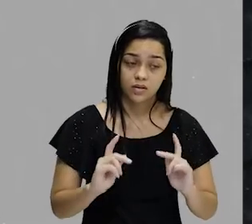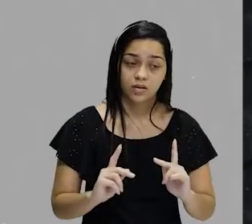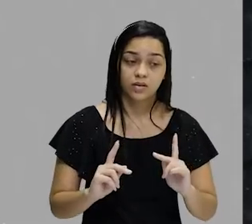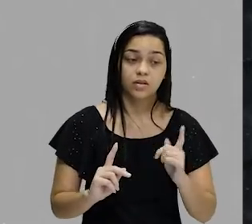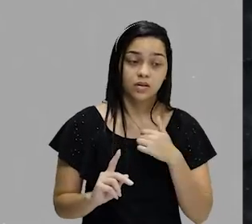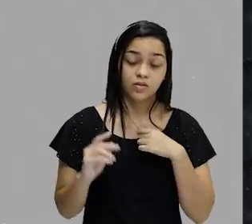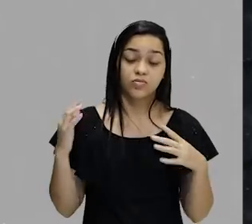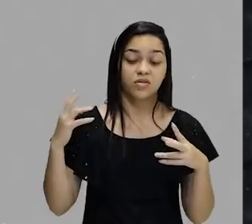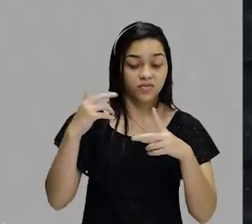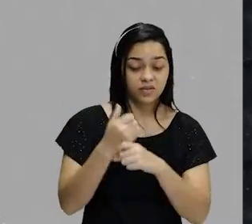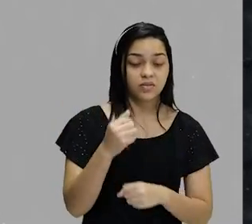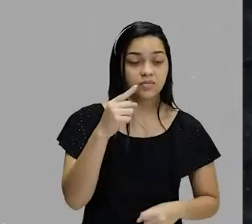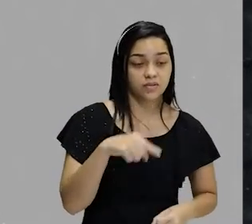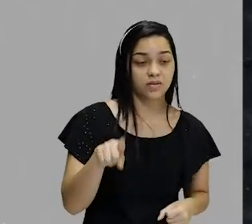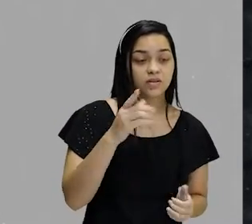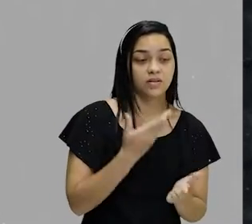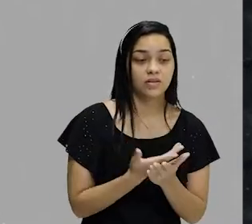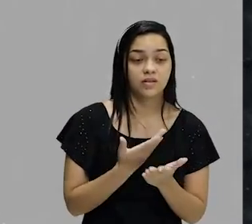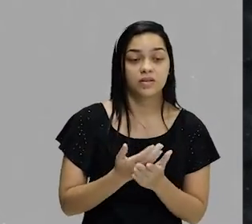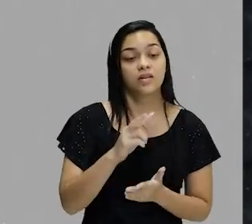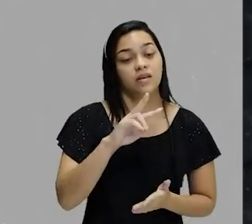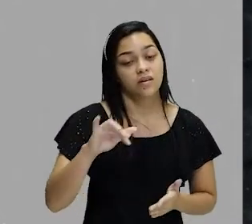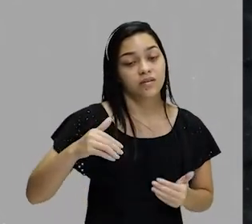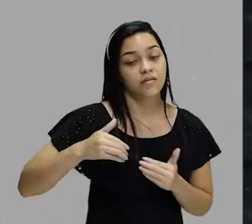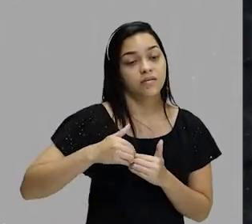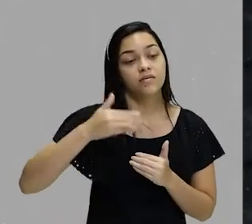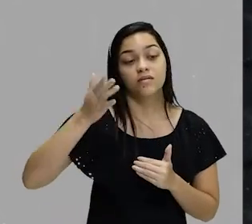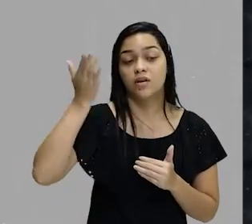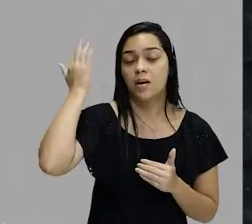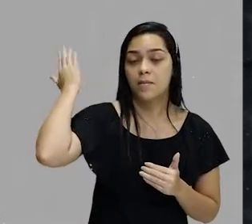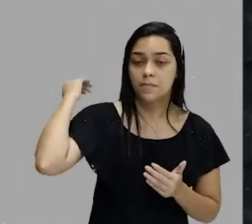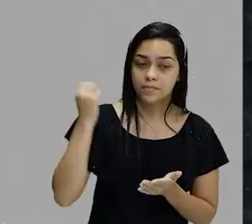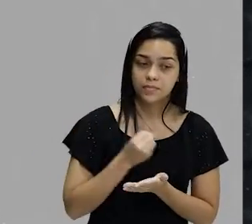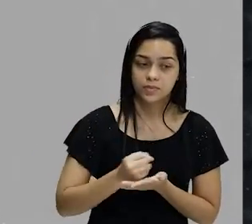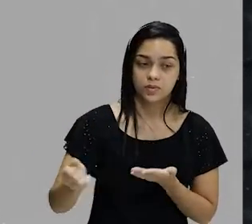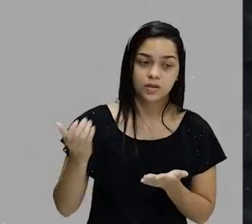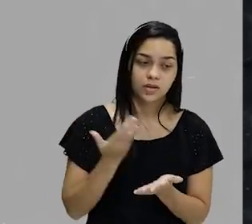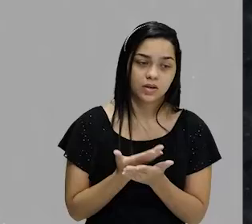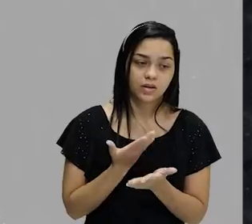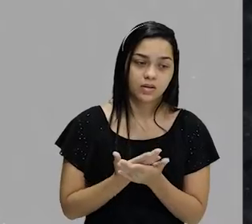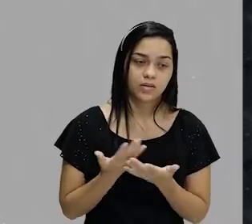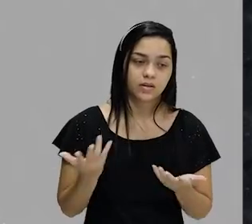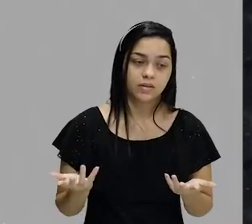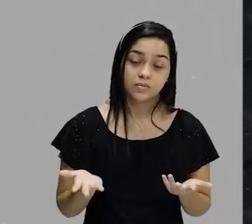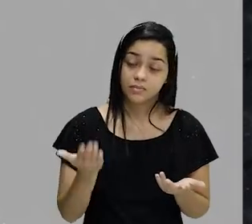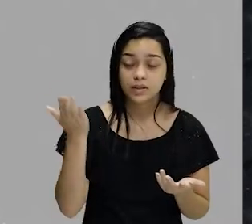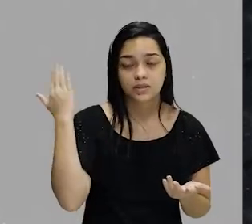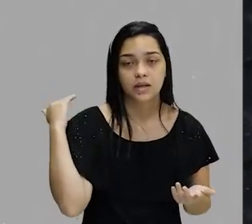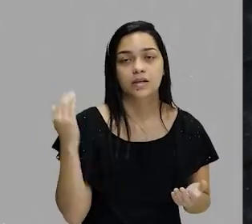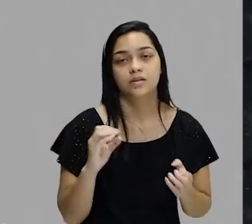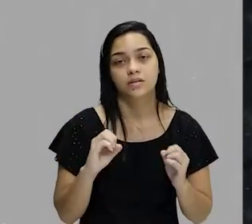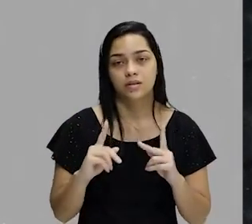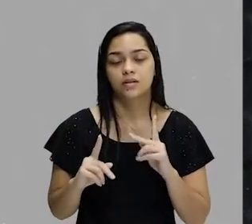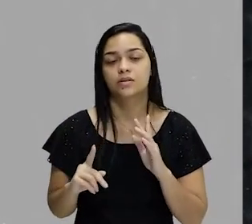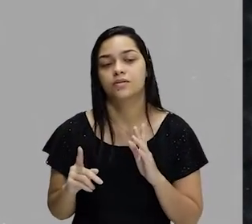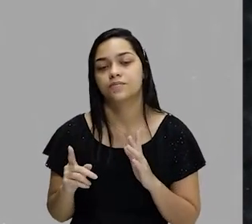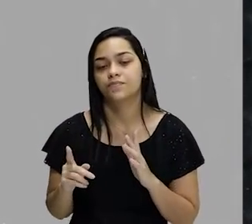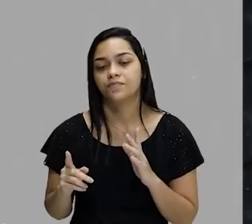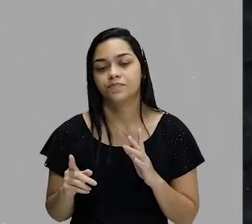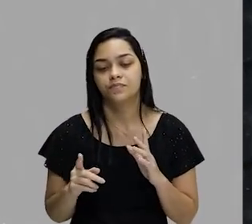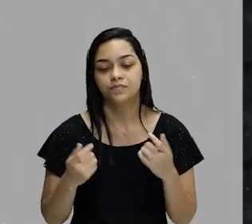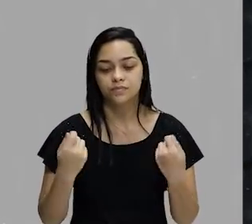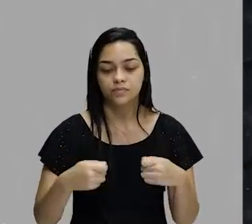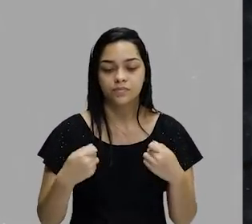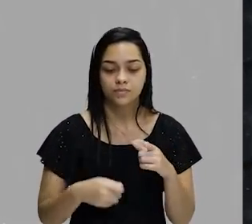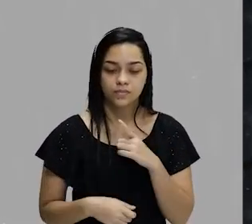estou revisando algo que já passou em aulas anteriores, né? Você já tem que